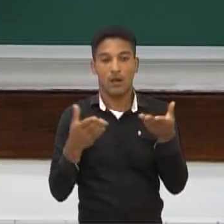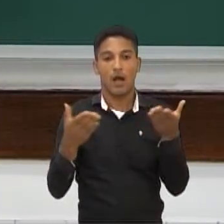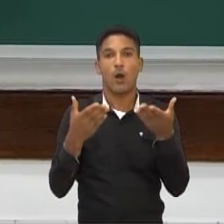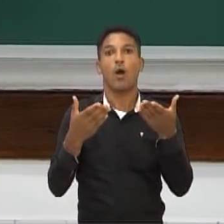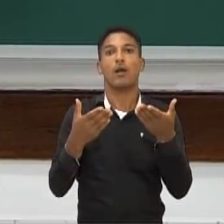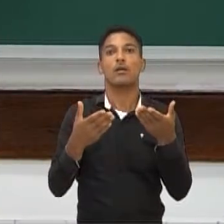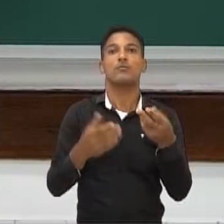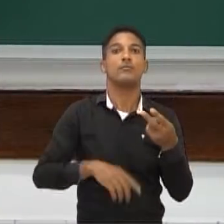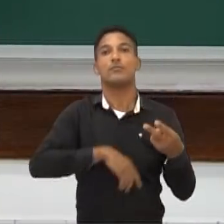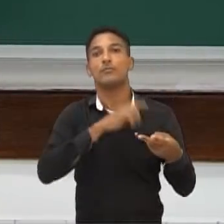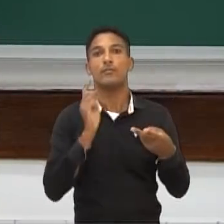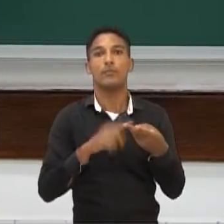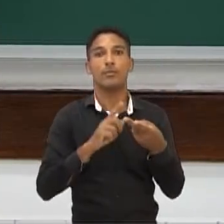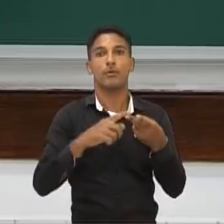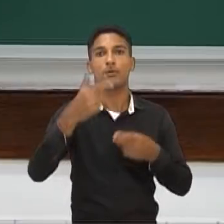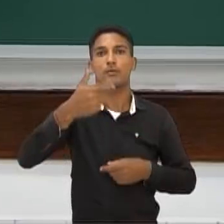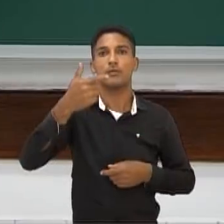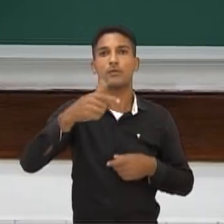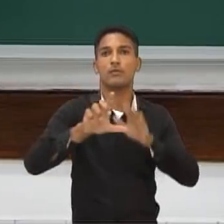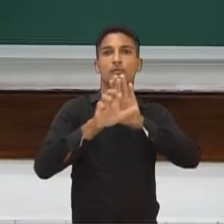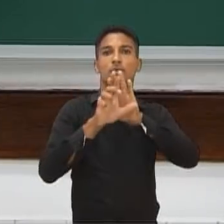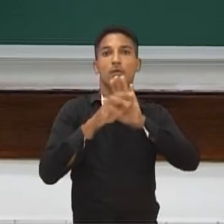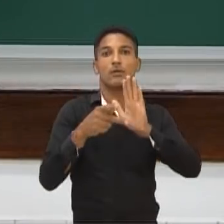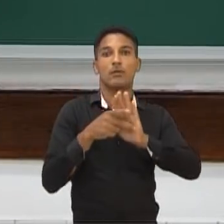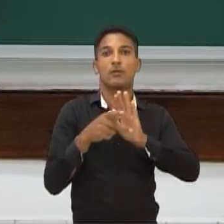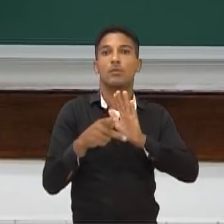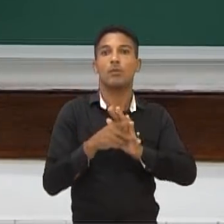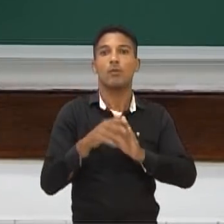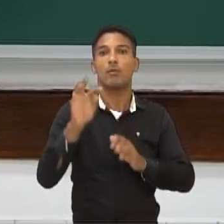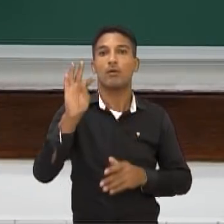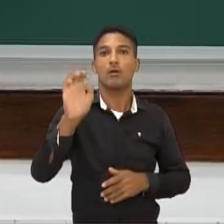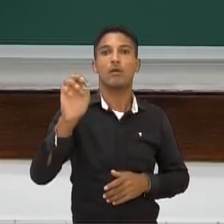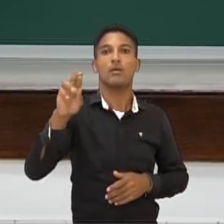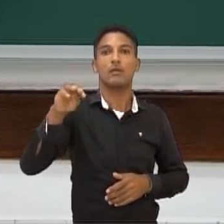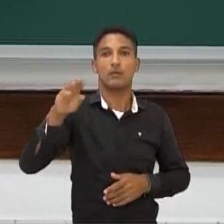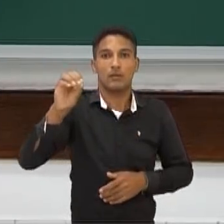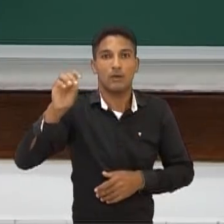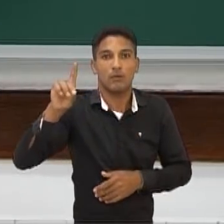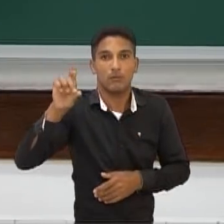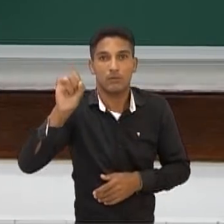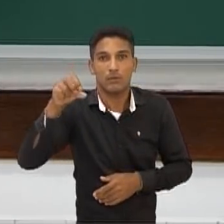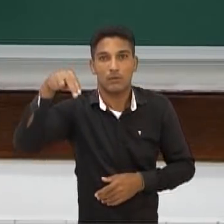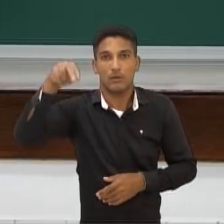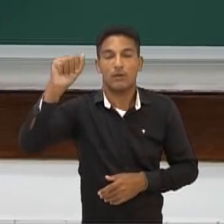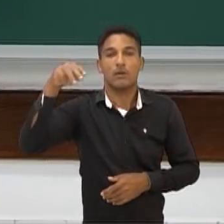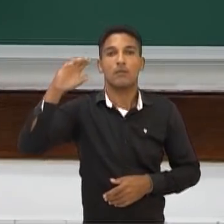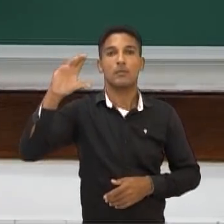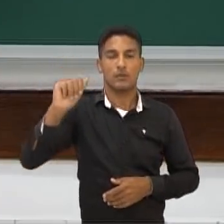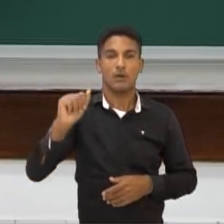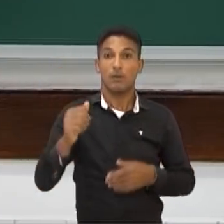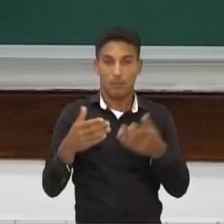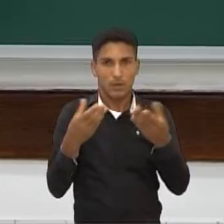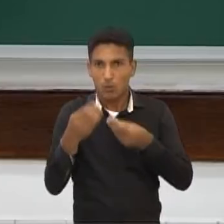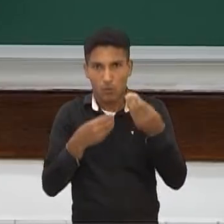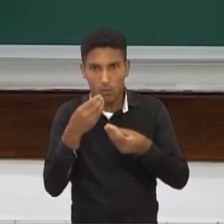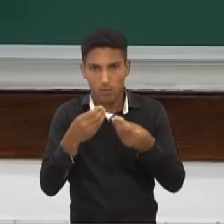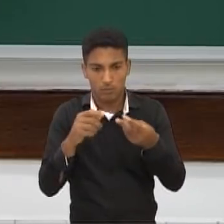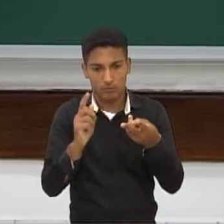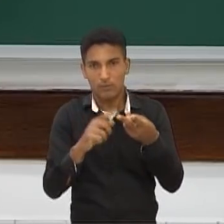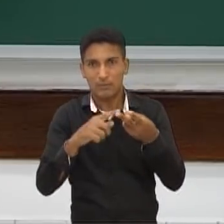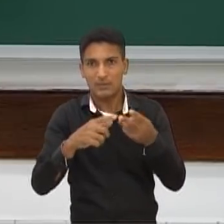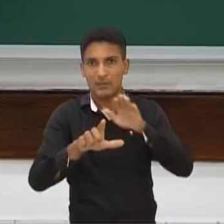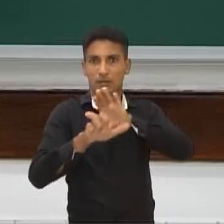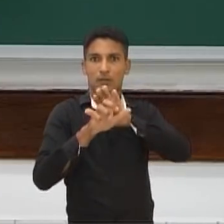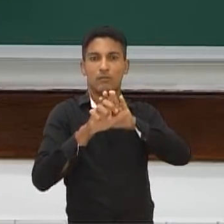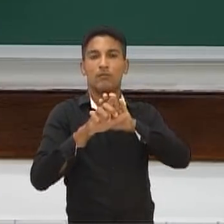te apresentar agora a segunda lei da termodinâmica. Só que para você entender a segunda lei, você tem que entender o funcionamento das